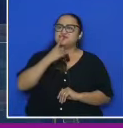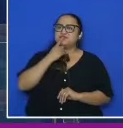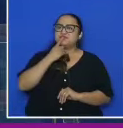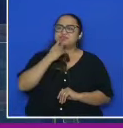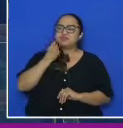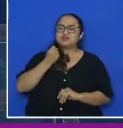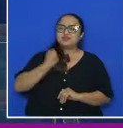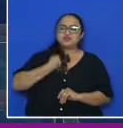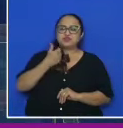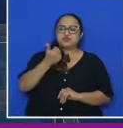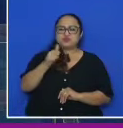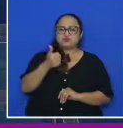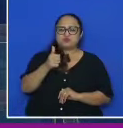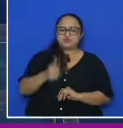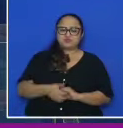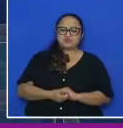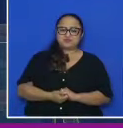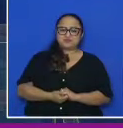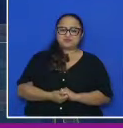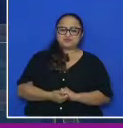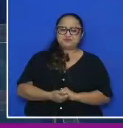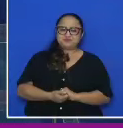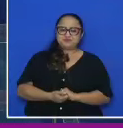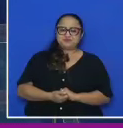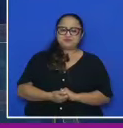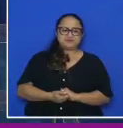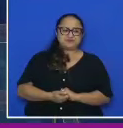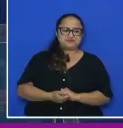vermelha, número 11. Vermelha, 11.